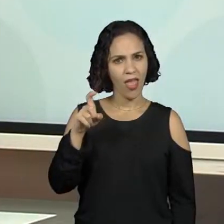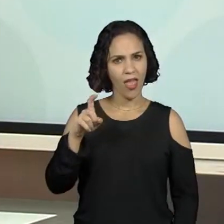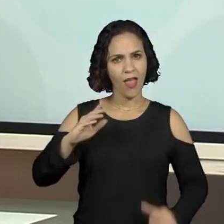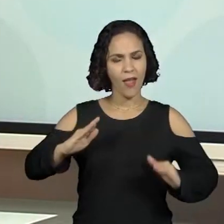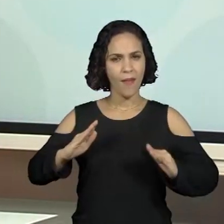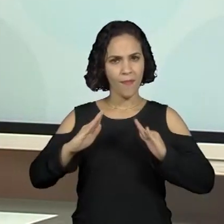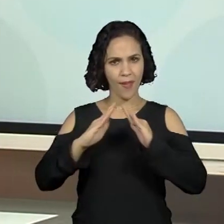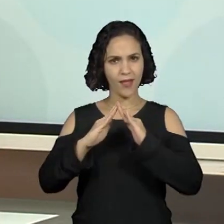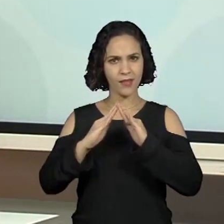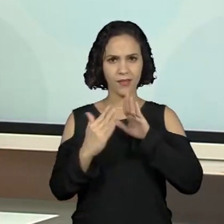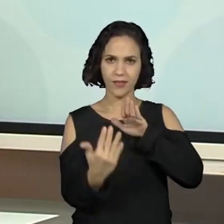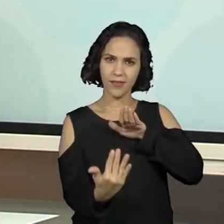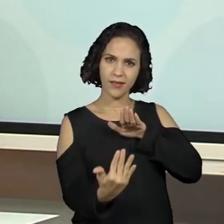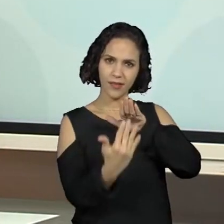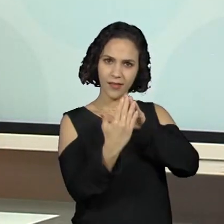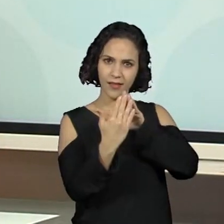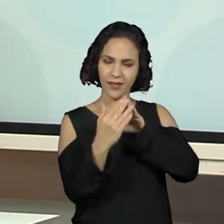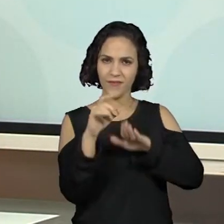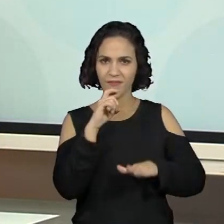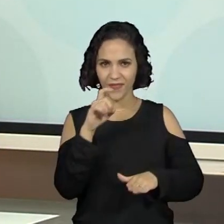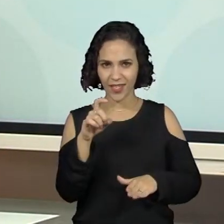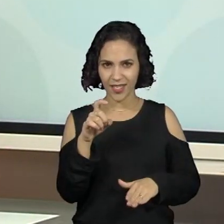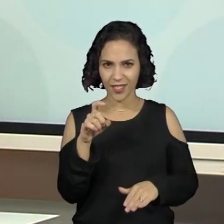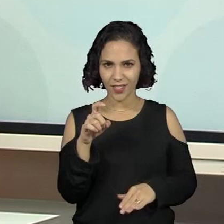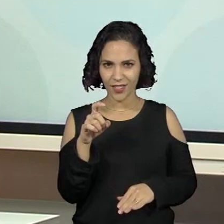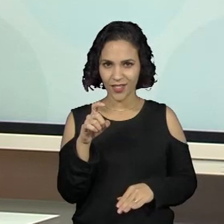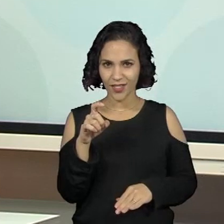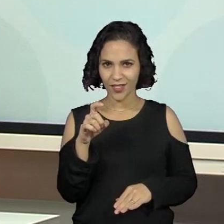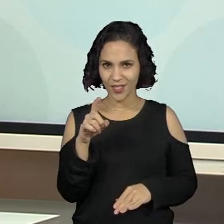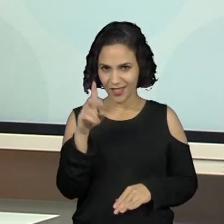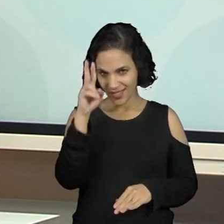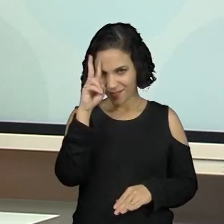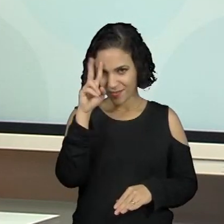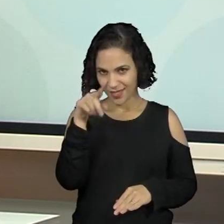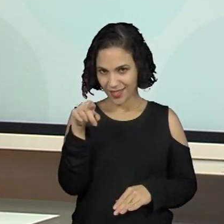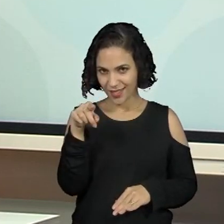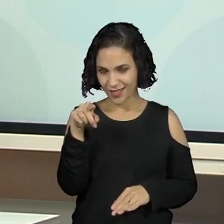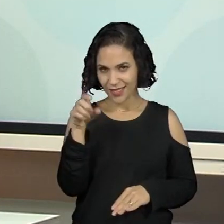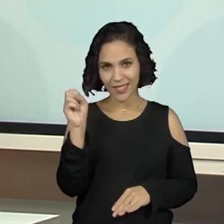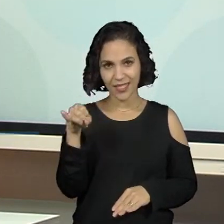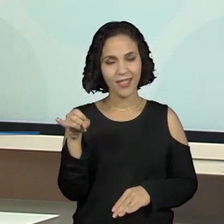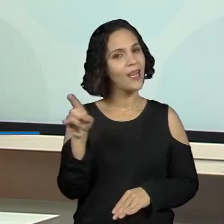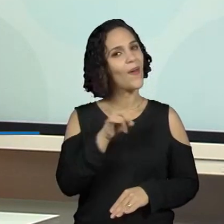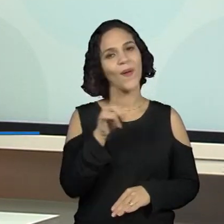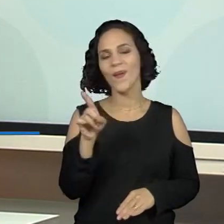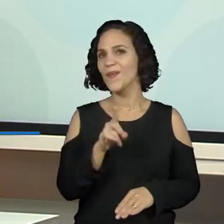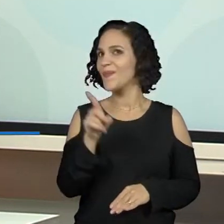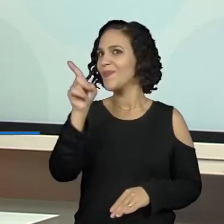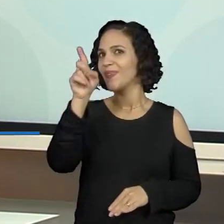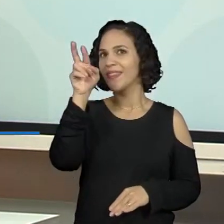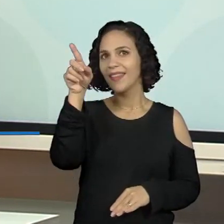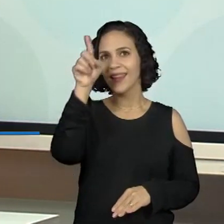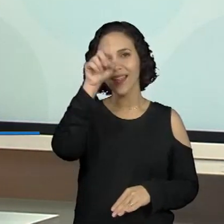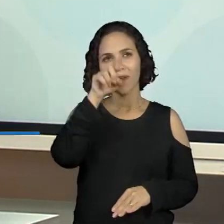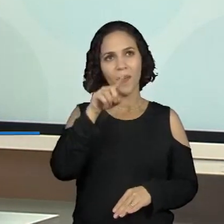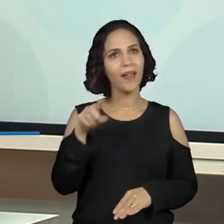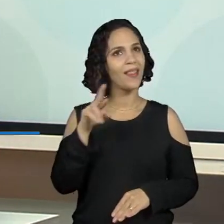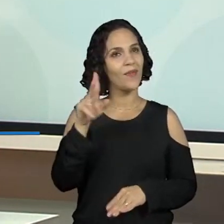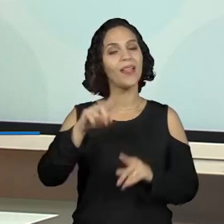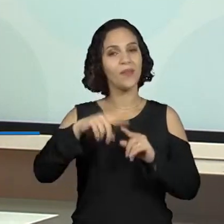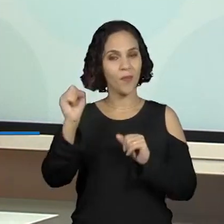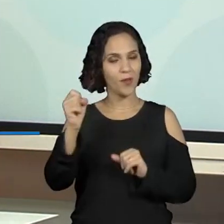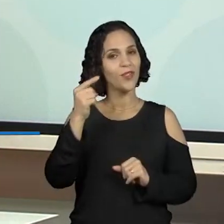verde? Você lembra disso? Sim, não era nenhum desses polígonos. Depois a gente pode